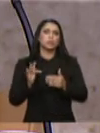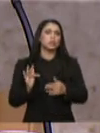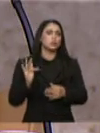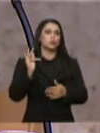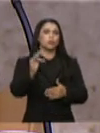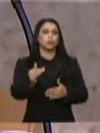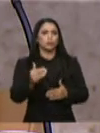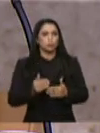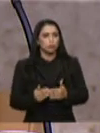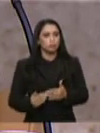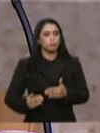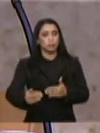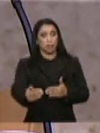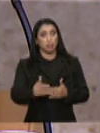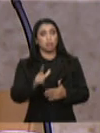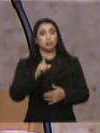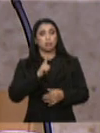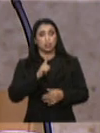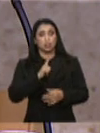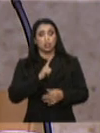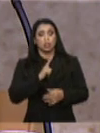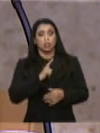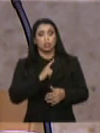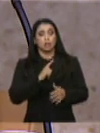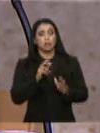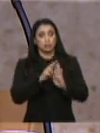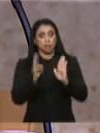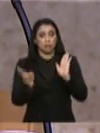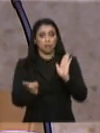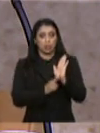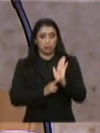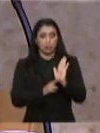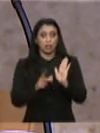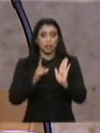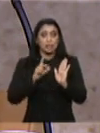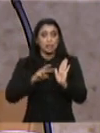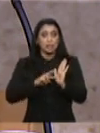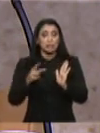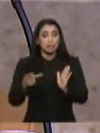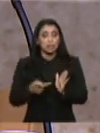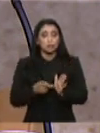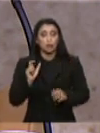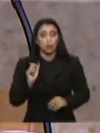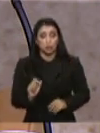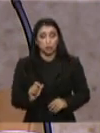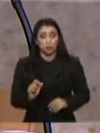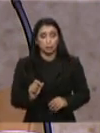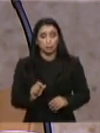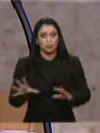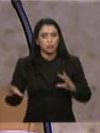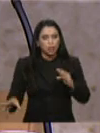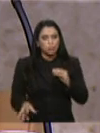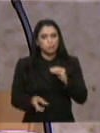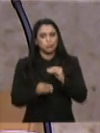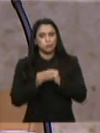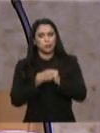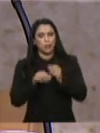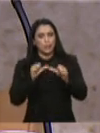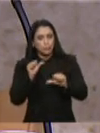submetida, todavia, à cláusula rebus sic stantibus, a significar que a superveniente